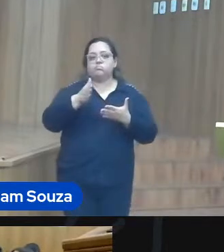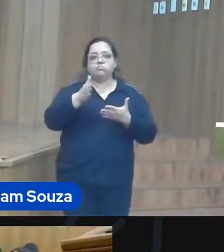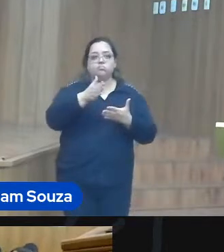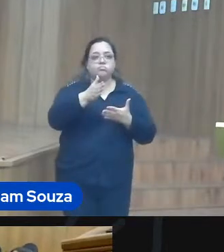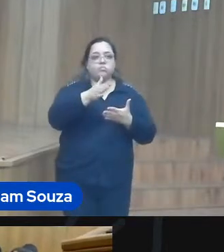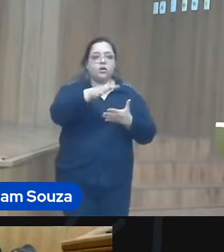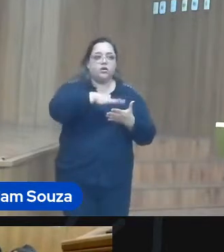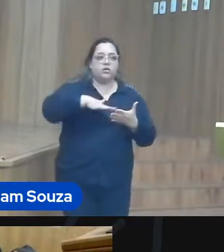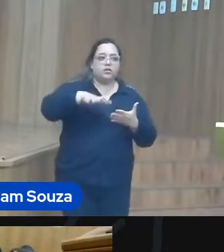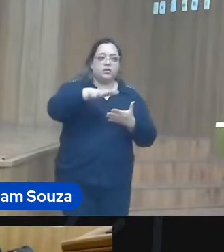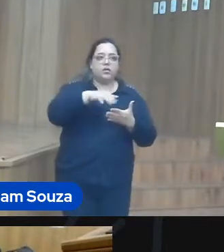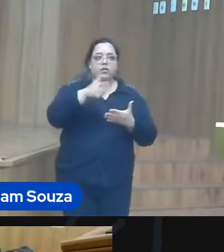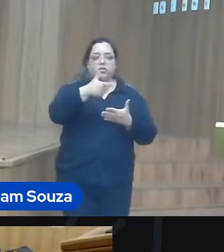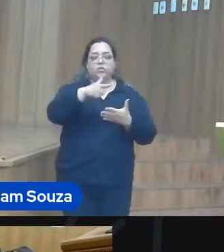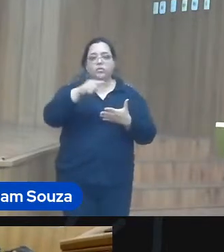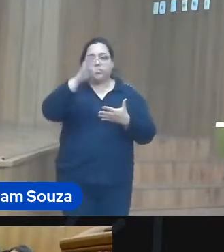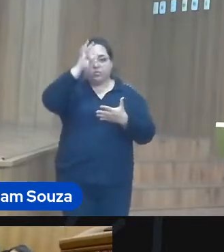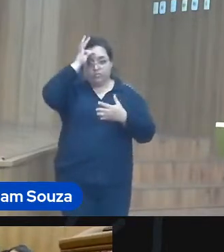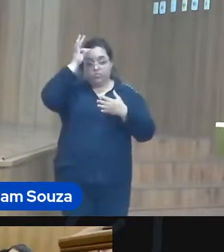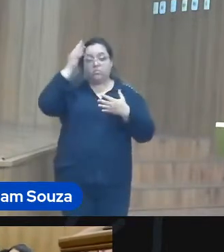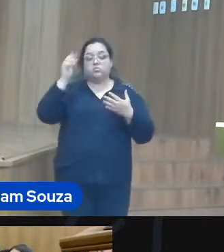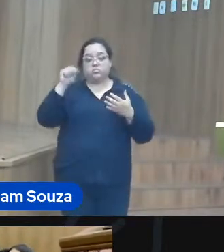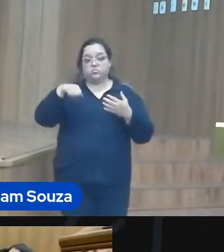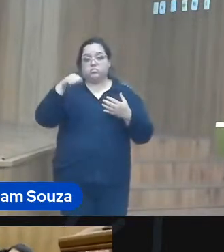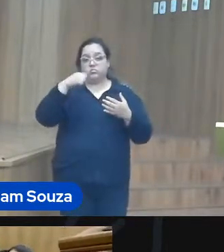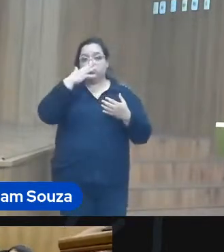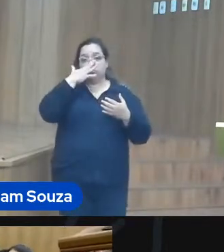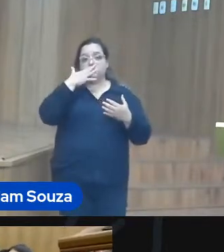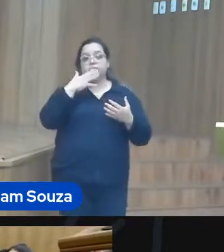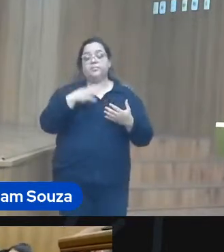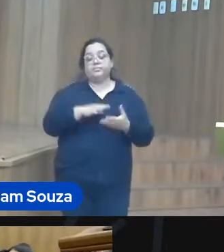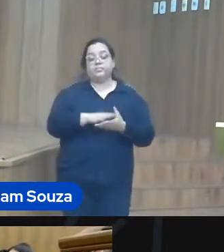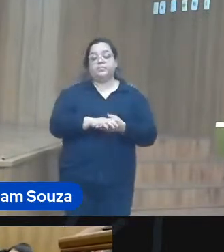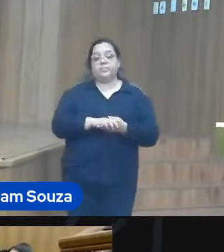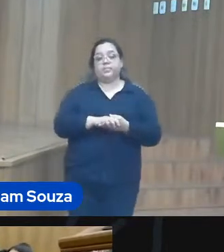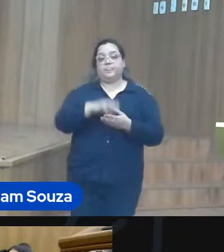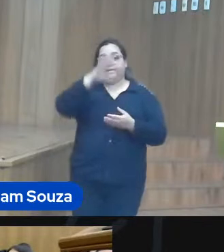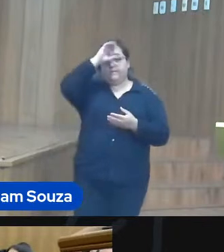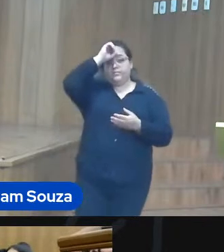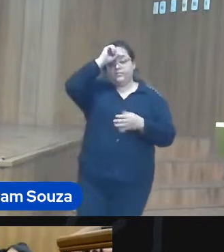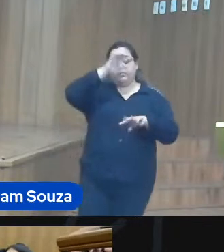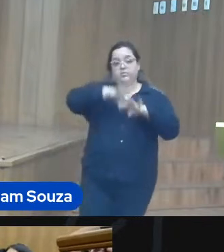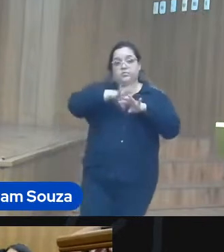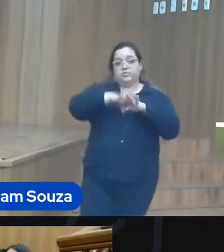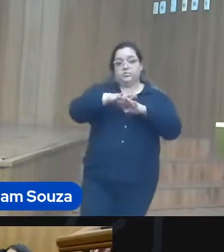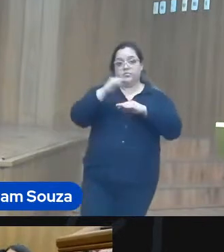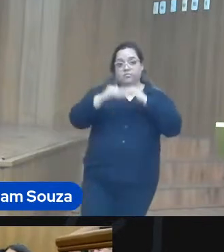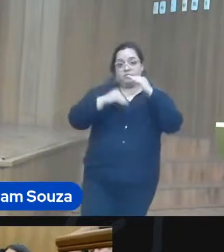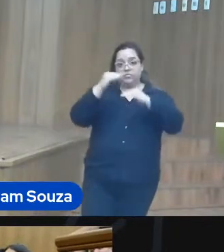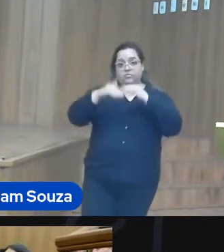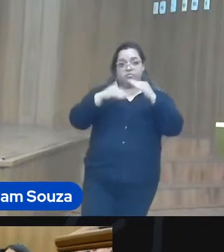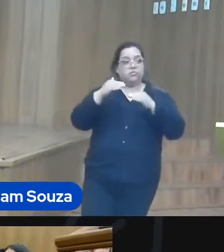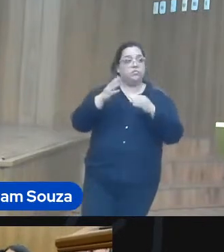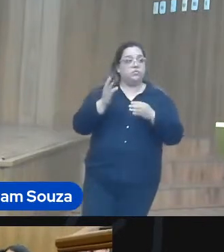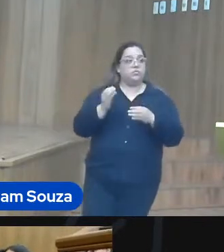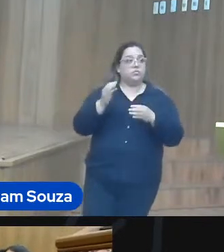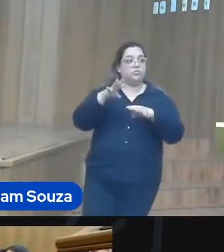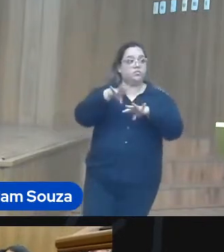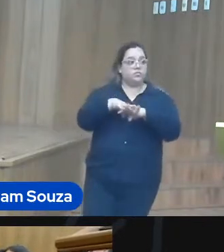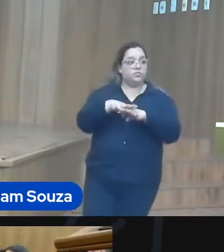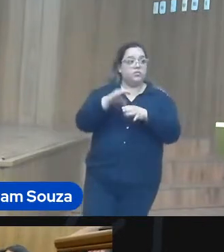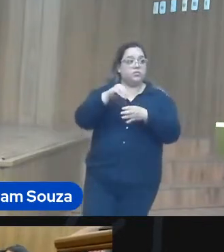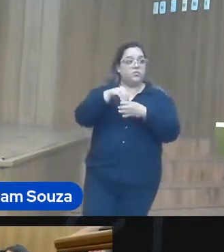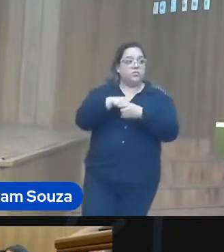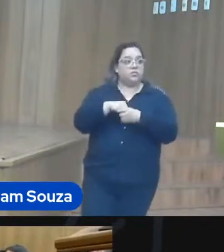teorias. Então, sim, o conhecimento matemático, assim construído, inclui os aspectos